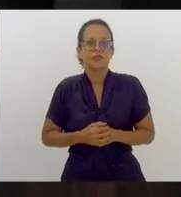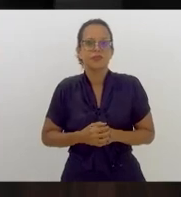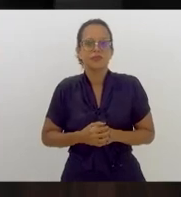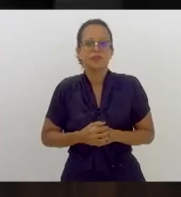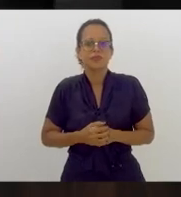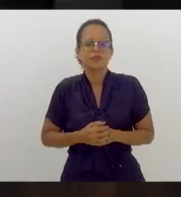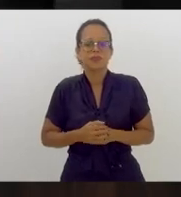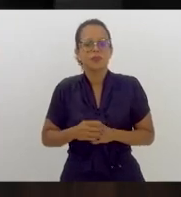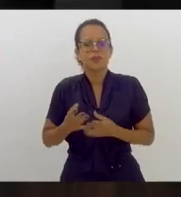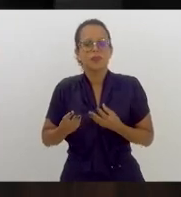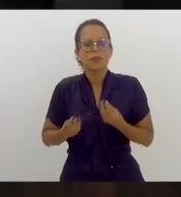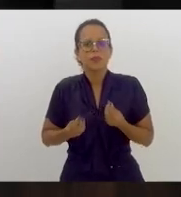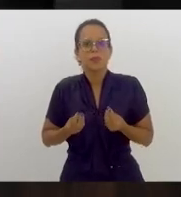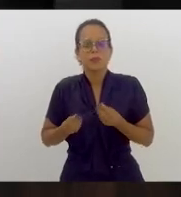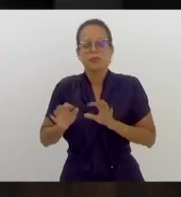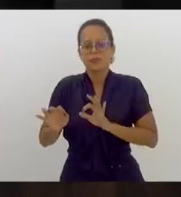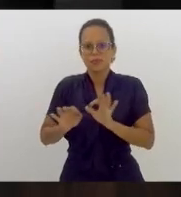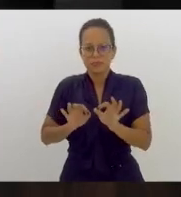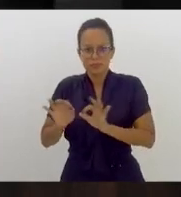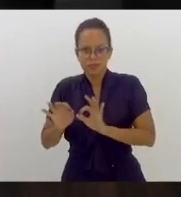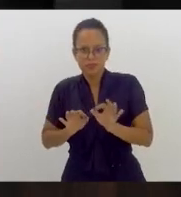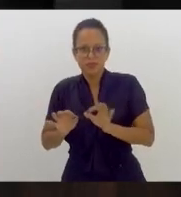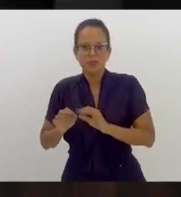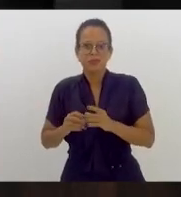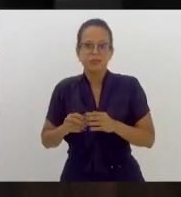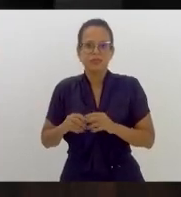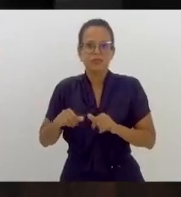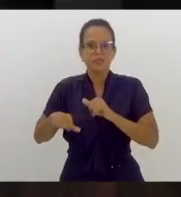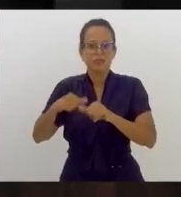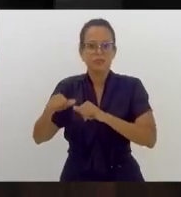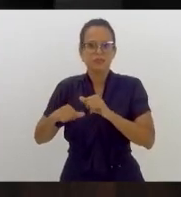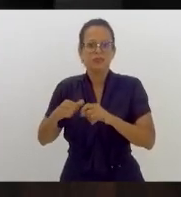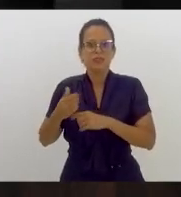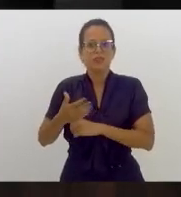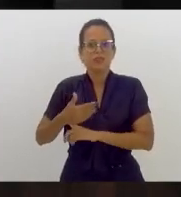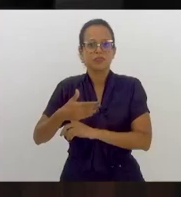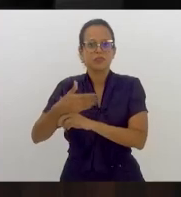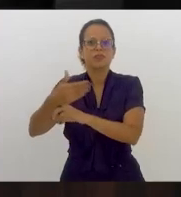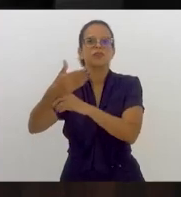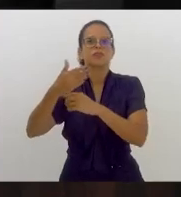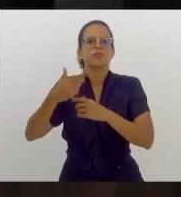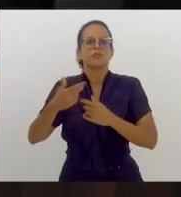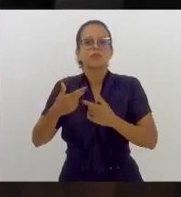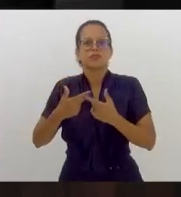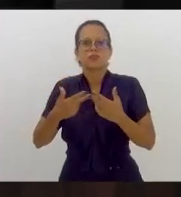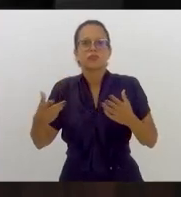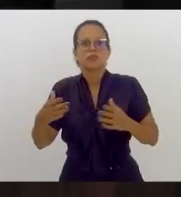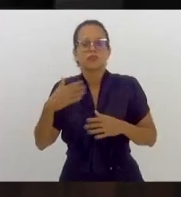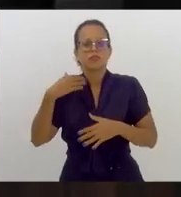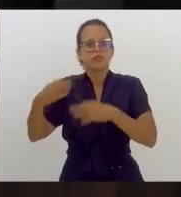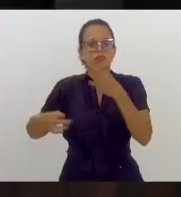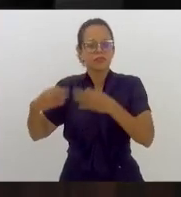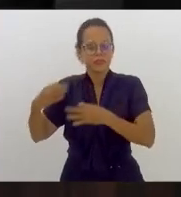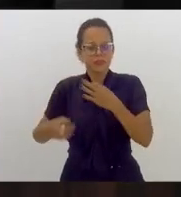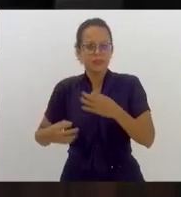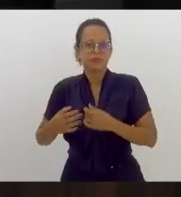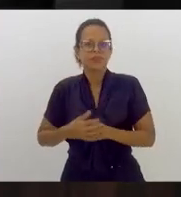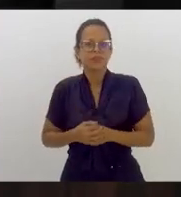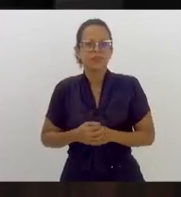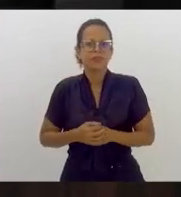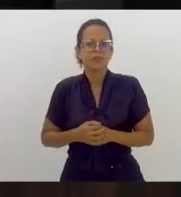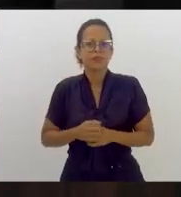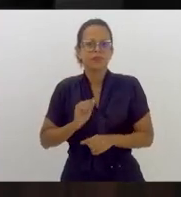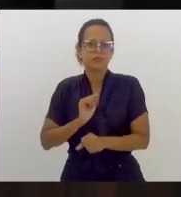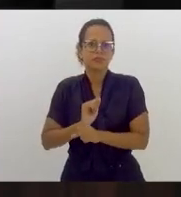racionalização e normalização de inovações decorrentes da crescente informatização dos serviços extrajudiciais, pendente de parecer da Comissão de